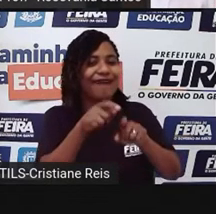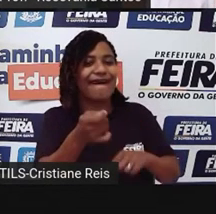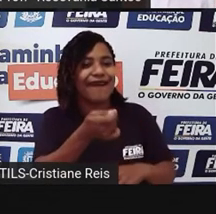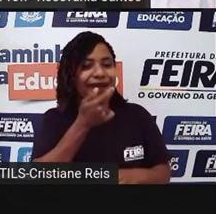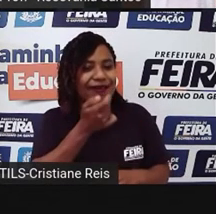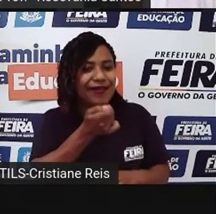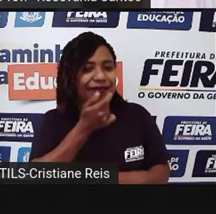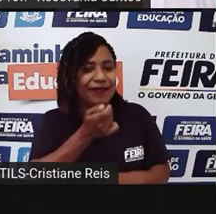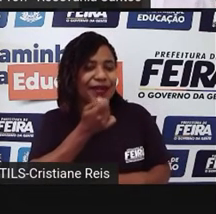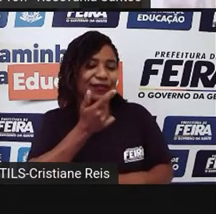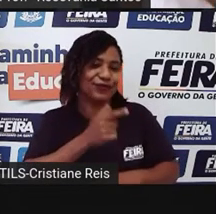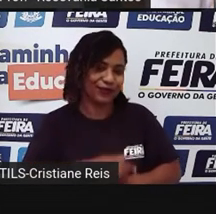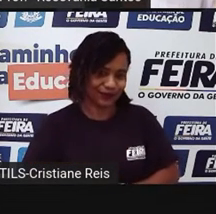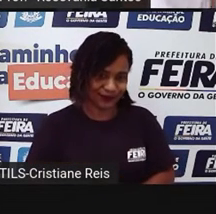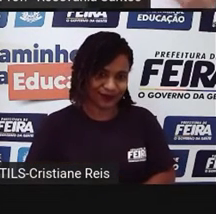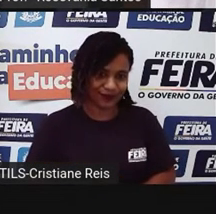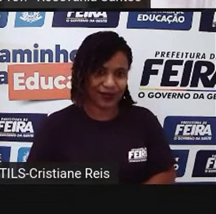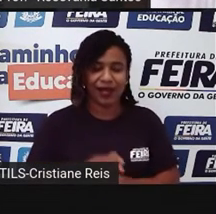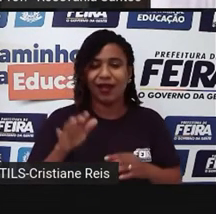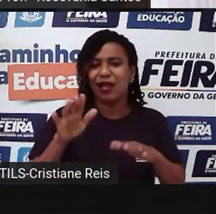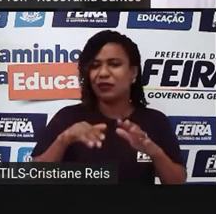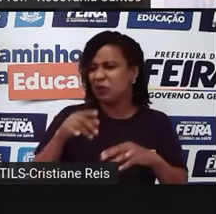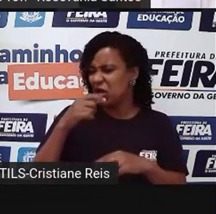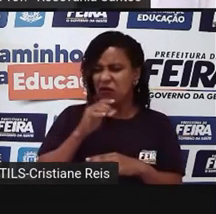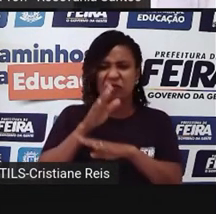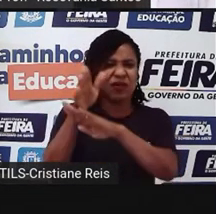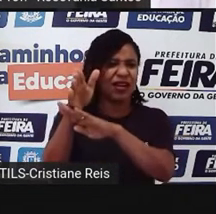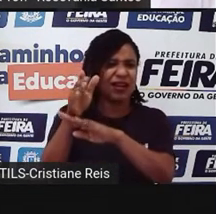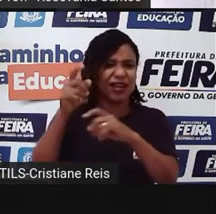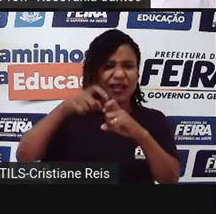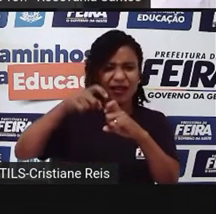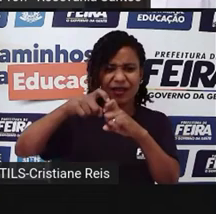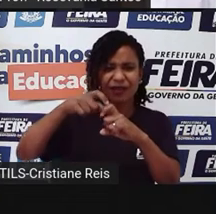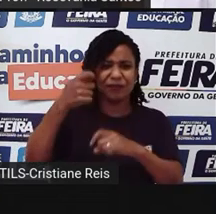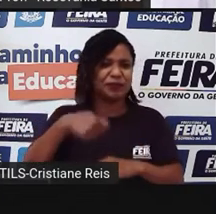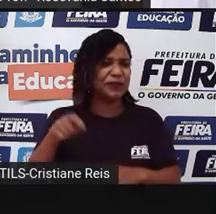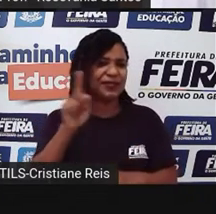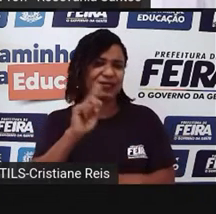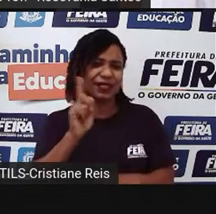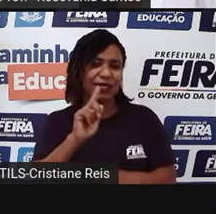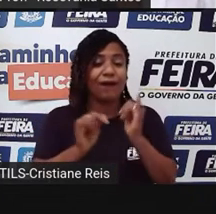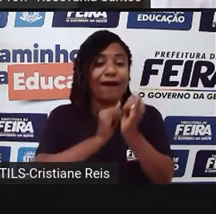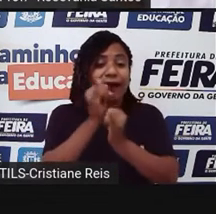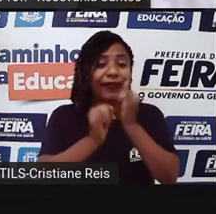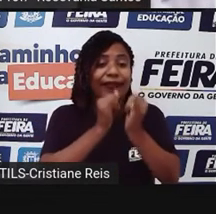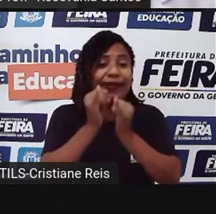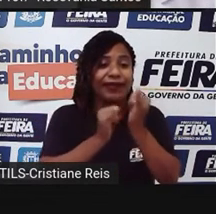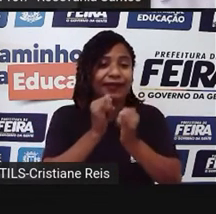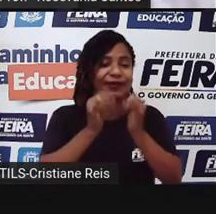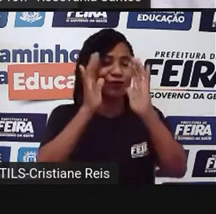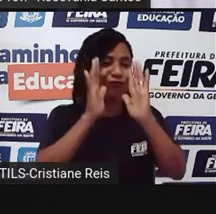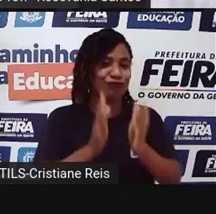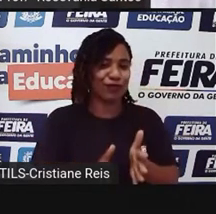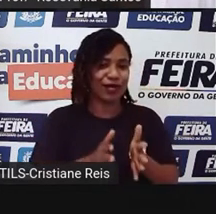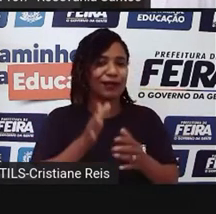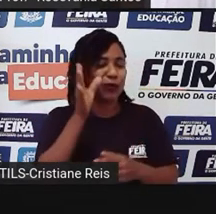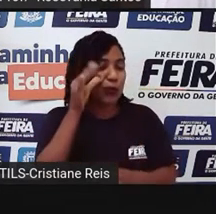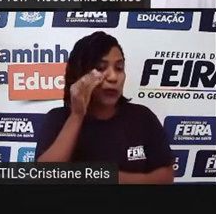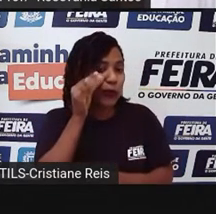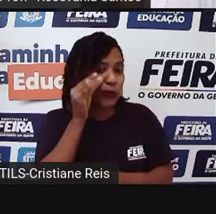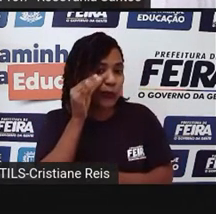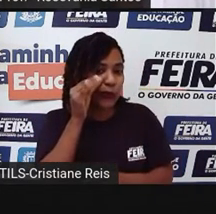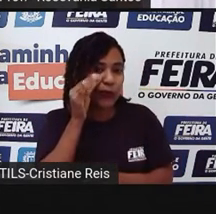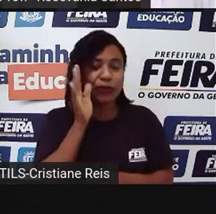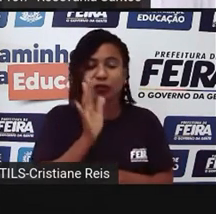que às vezes a pessoa nem vai no médico. Eu já me consultei ali, lendo as coisas da internet, e esse sintoma de determinado tipo de doença. E